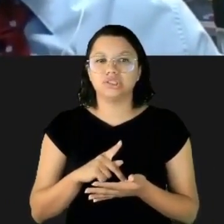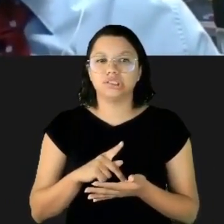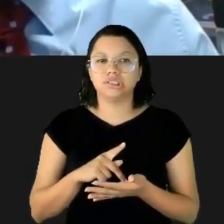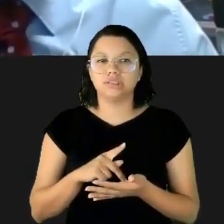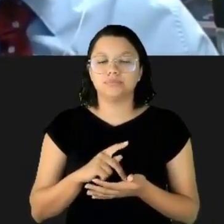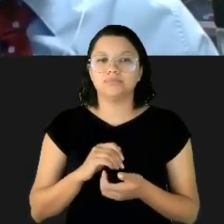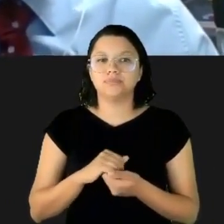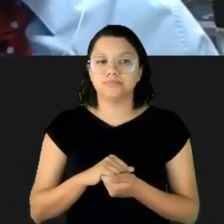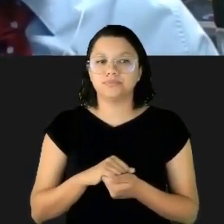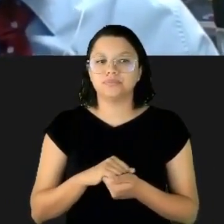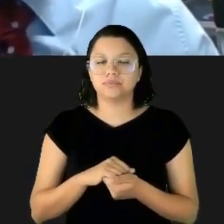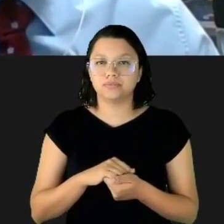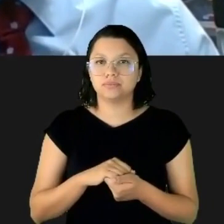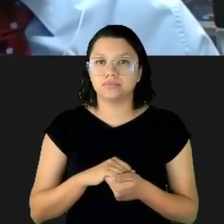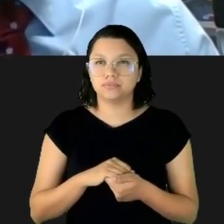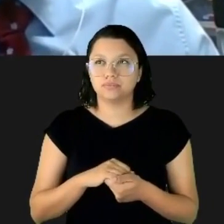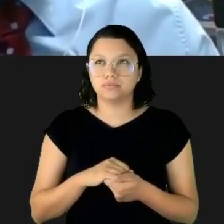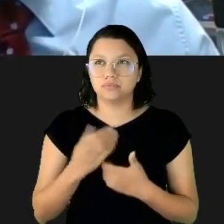é